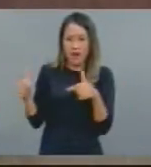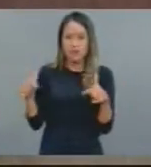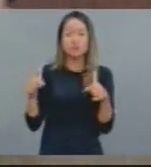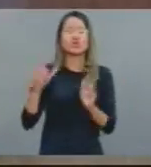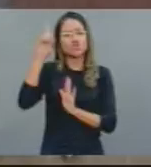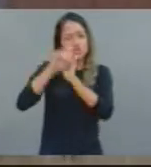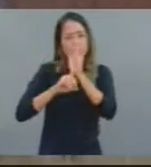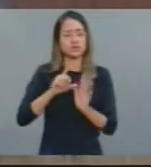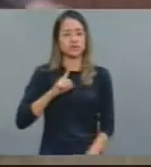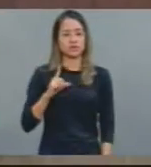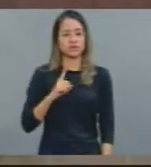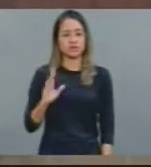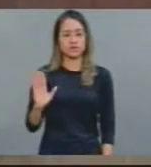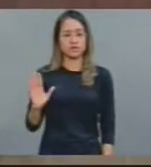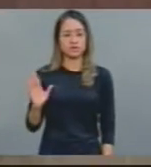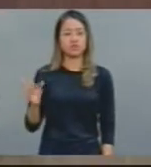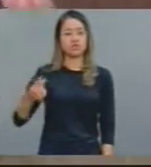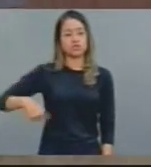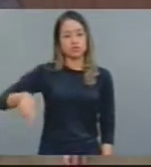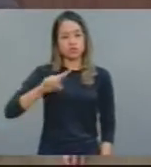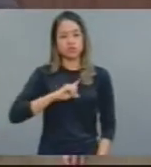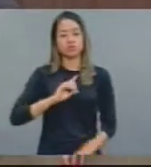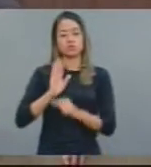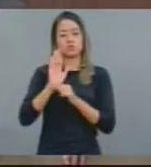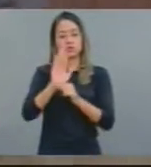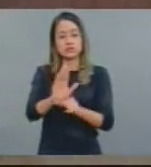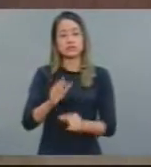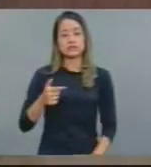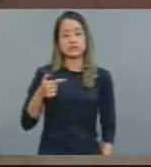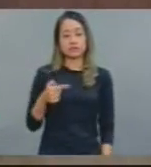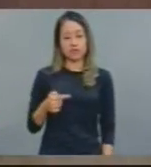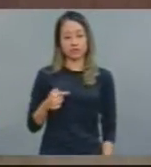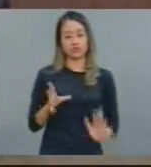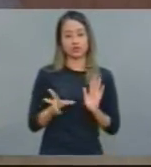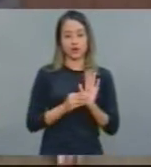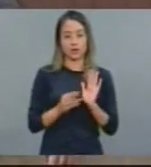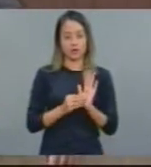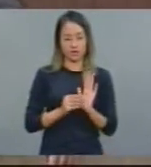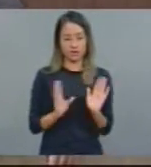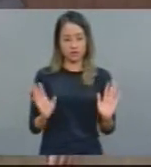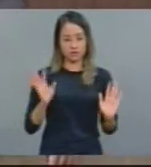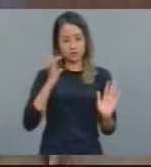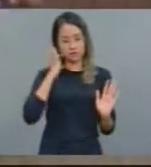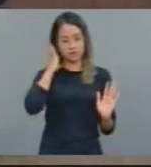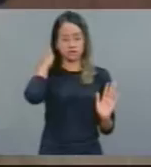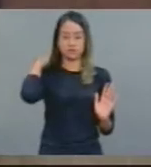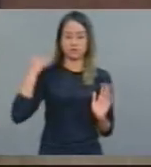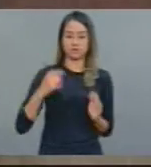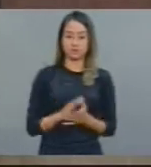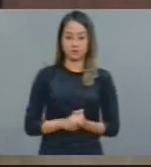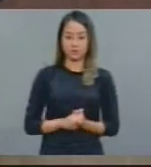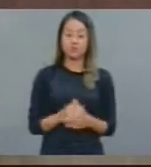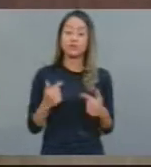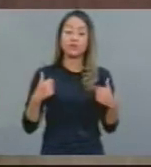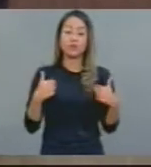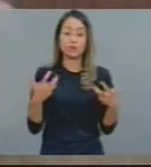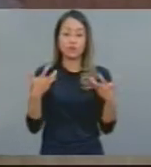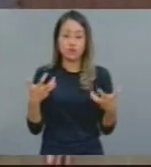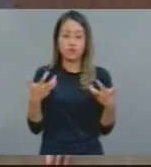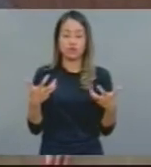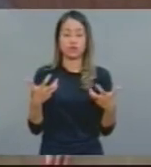Mas mesmo assim, nós oferecemos 7 emendas. Eu queria aqui ter a sensibilidade,